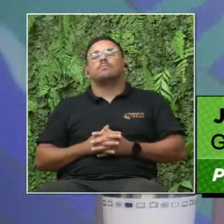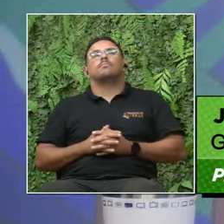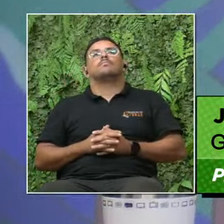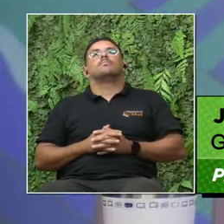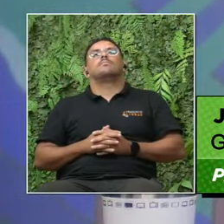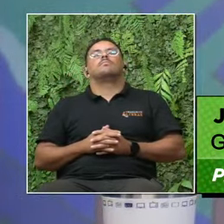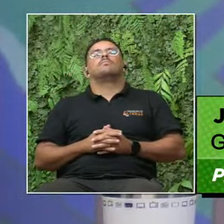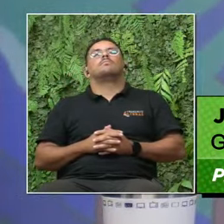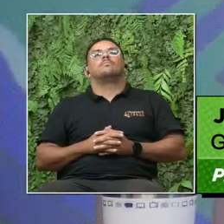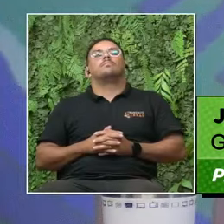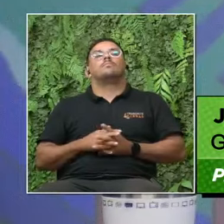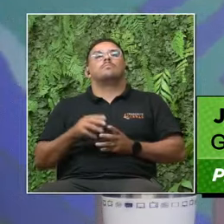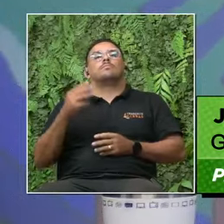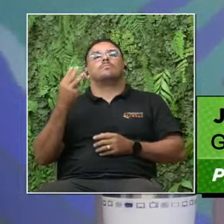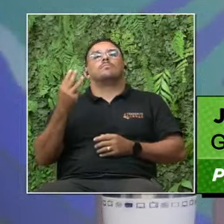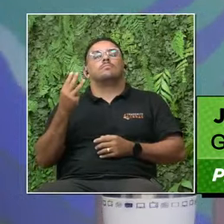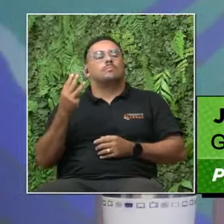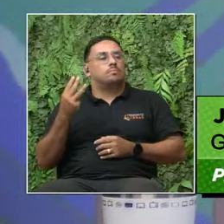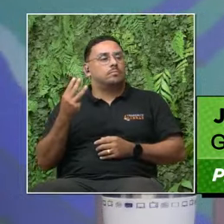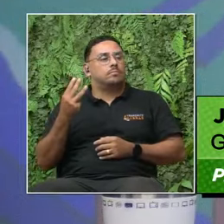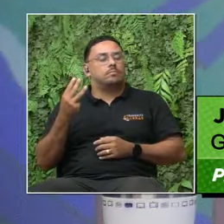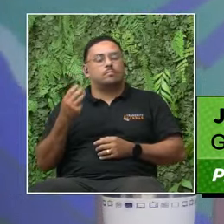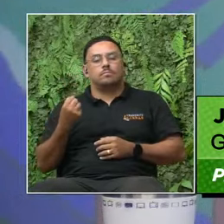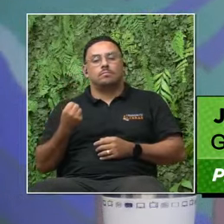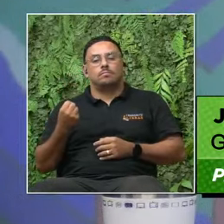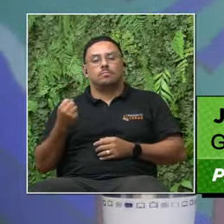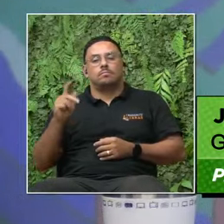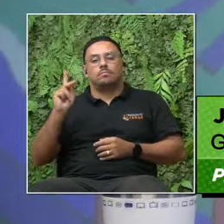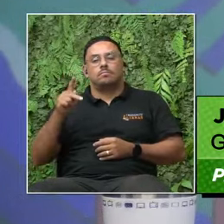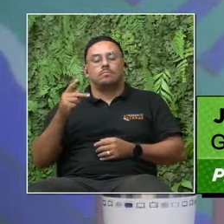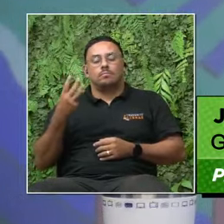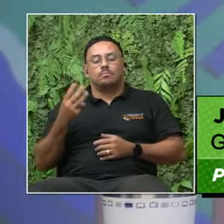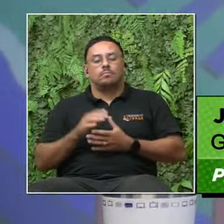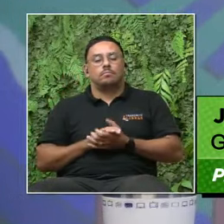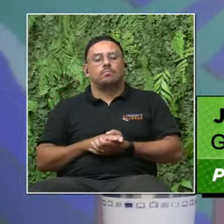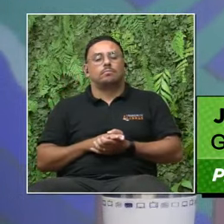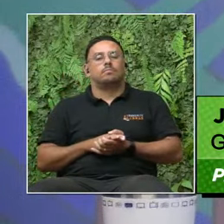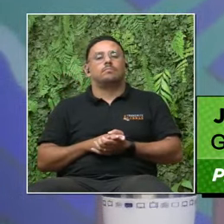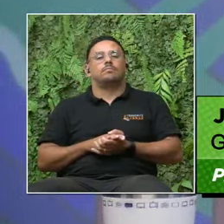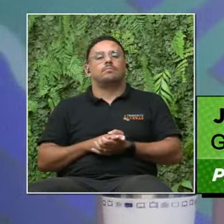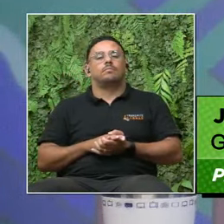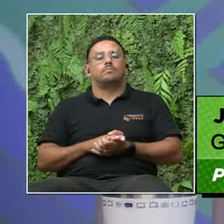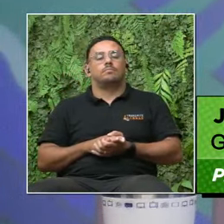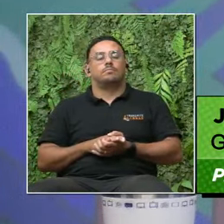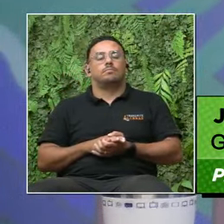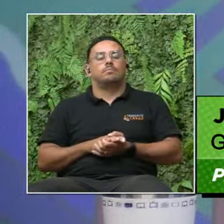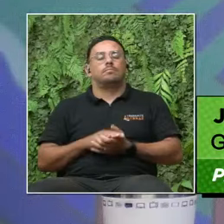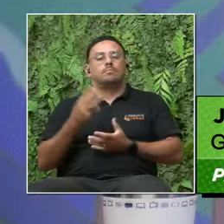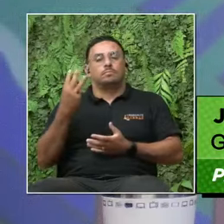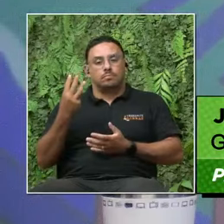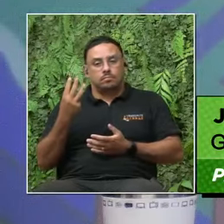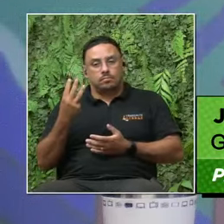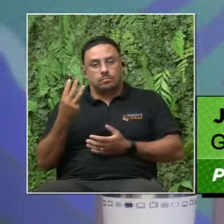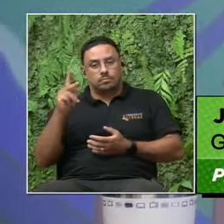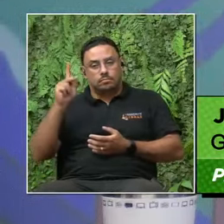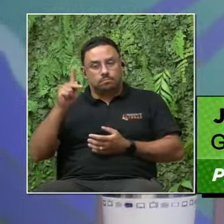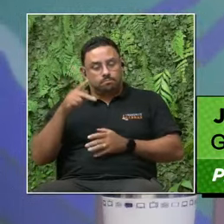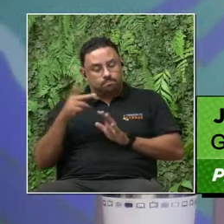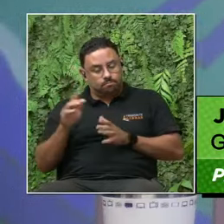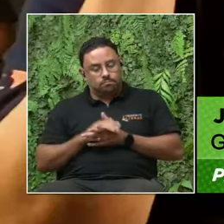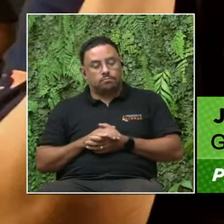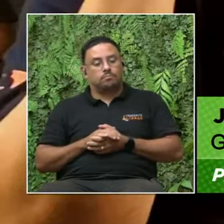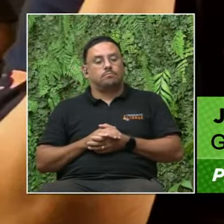Marlon nota TR que isso a defesa inteira Professor Carrasco Eita tá bom